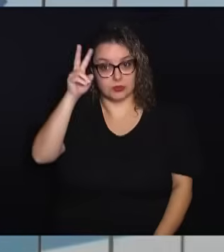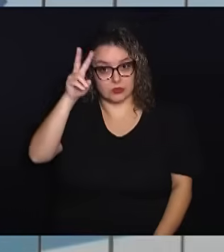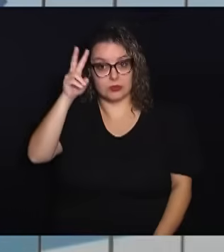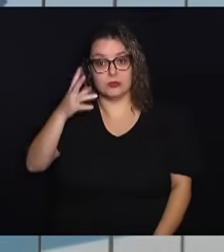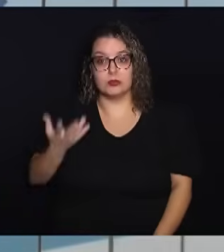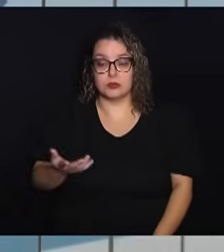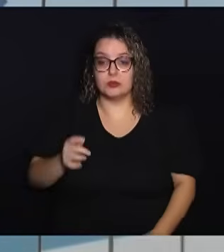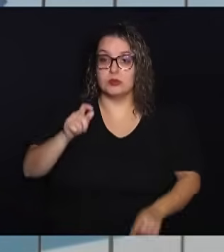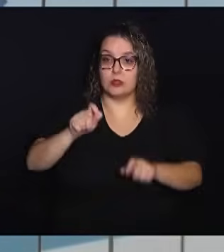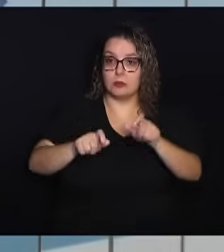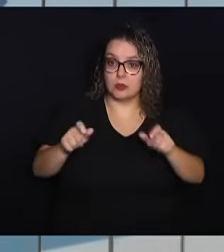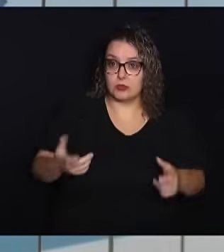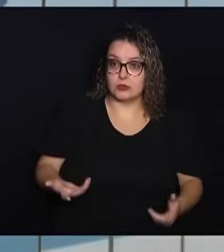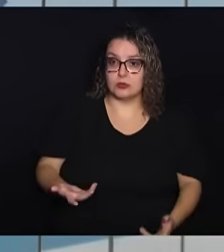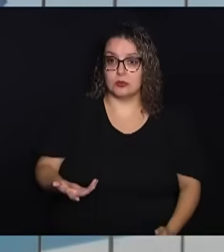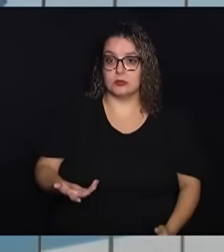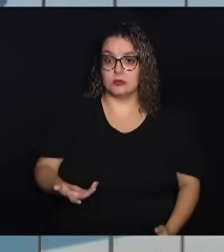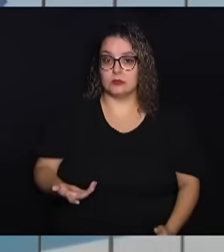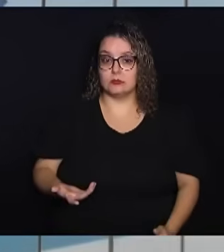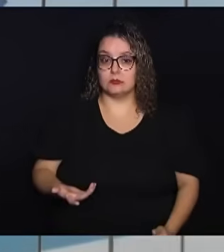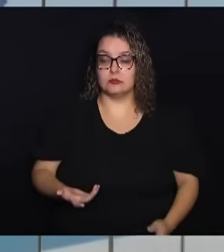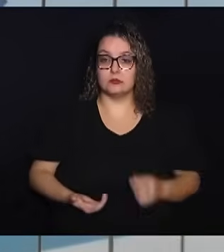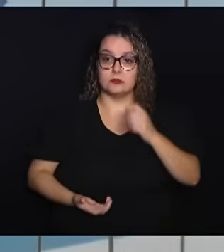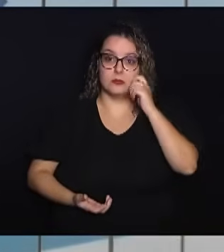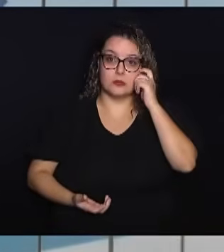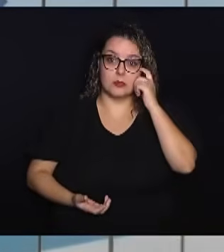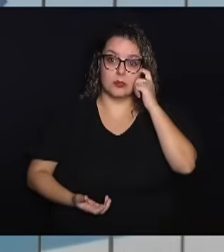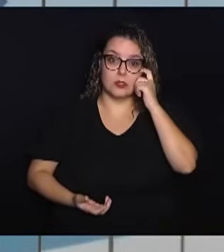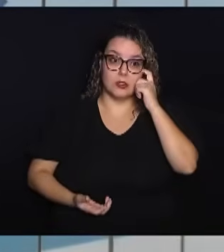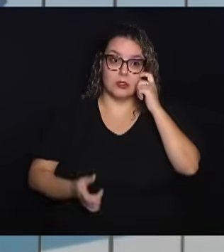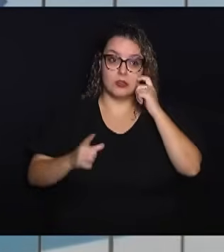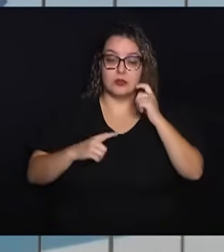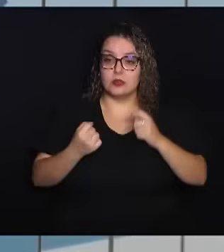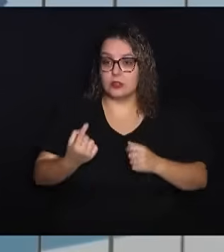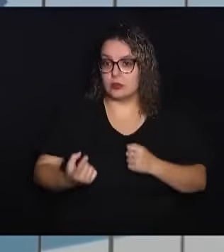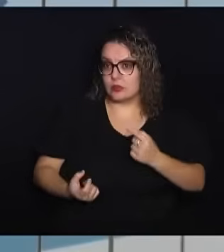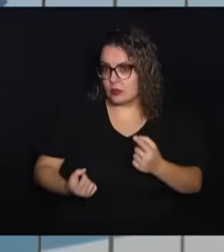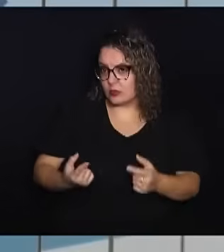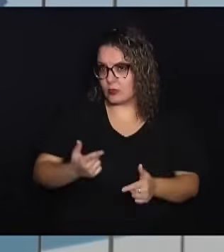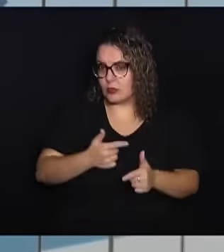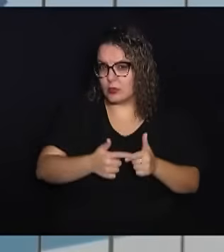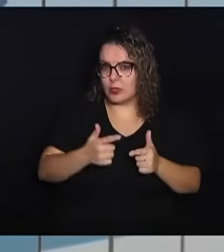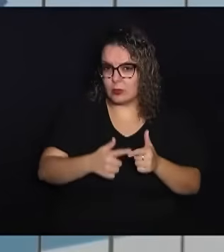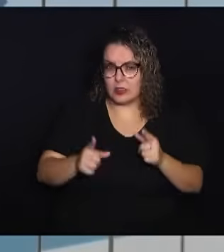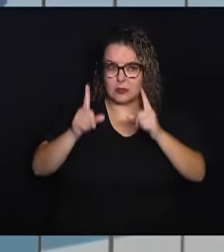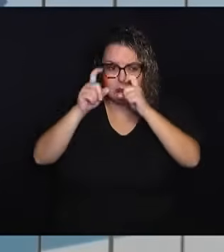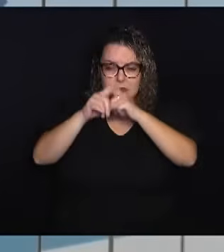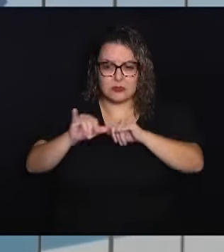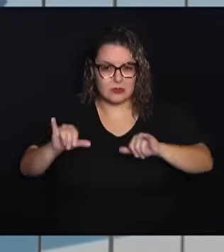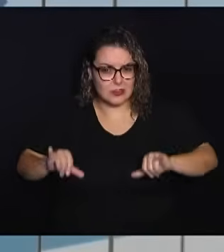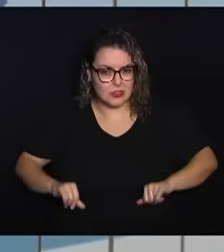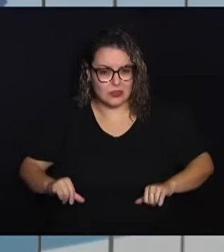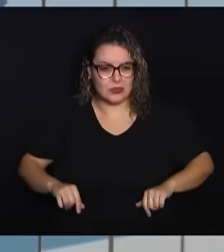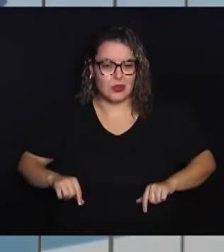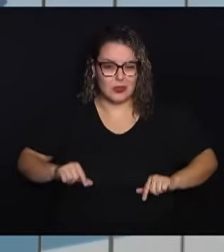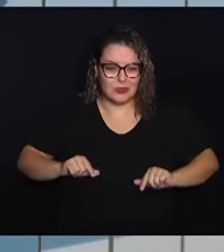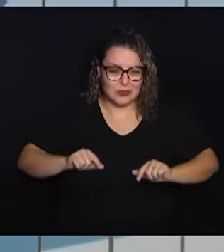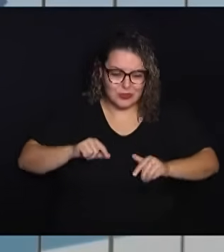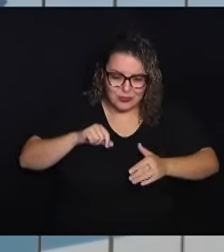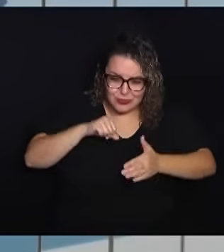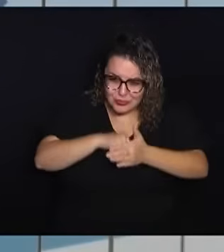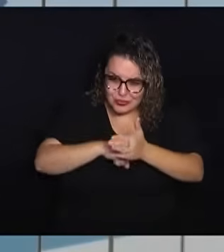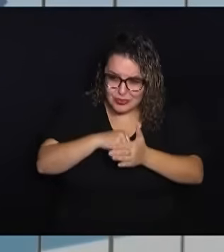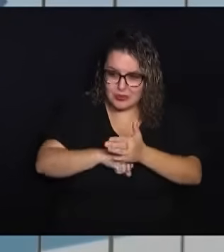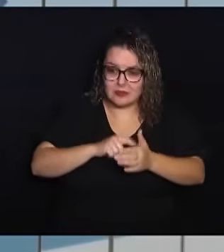de pessoas que tiveram alguma situação de dor, mas não se entregaram a